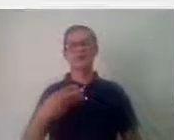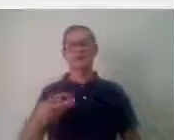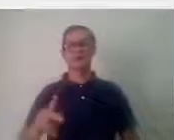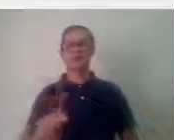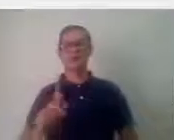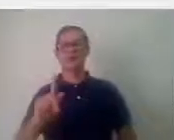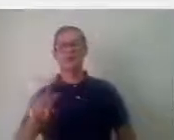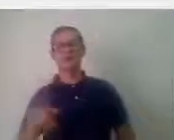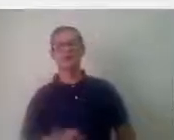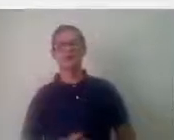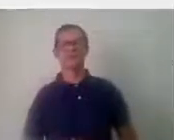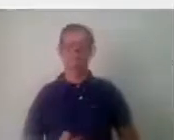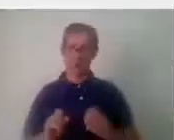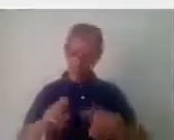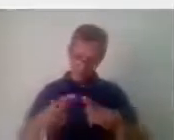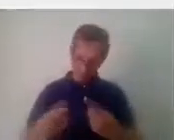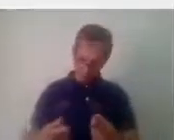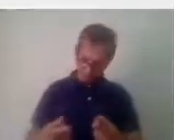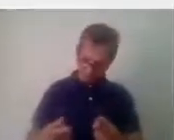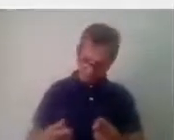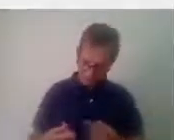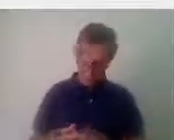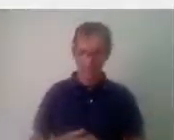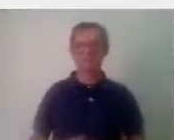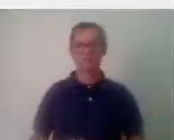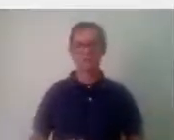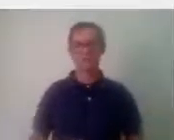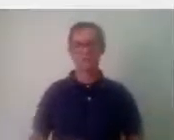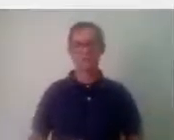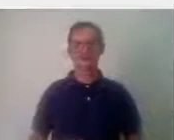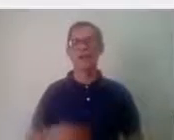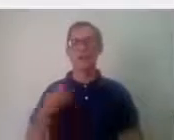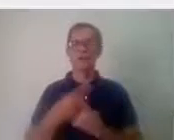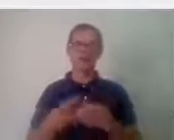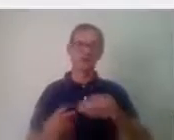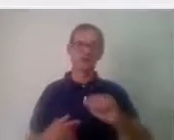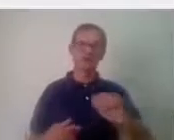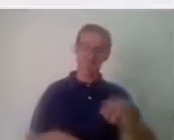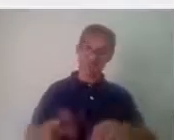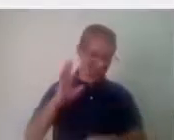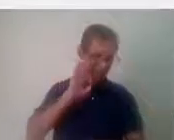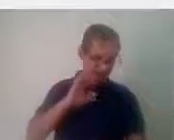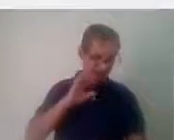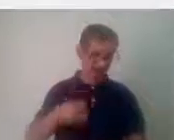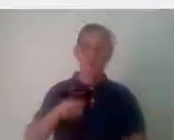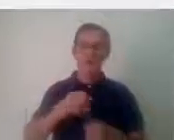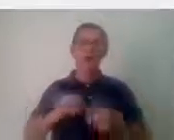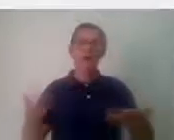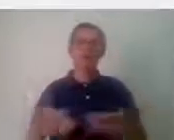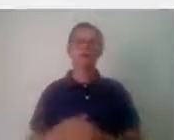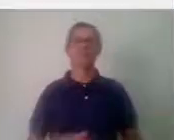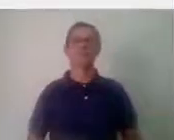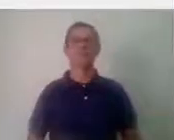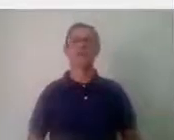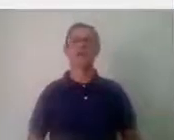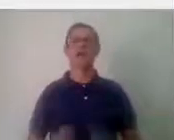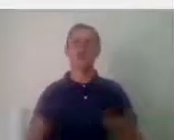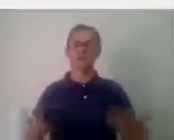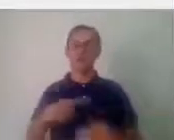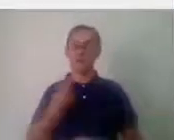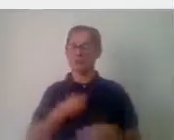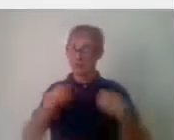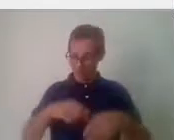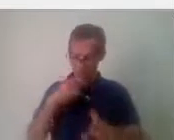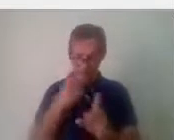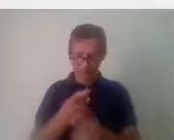85,33 quilogramas. Tá, professora? Encontrei a massa. Beleza. O que eu faço agora? Agora a gente